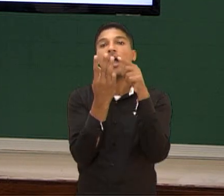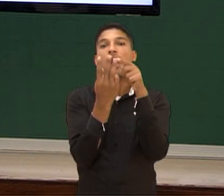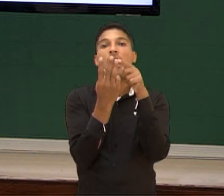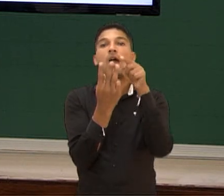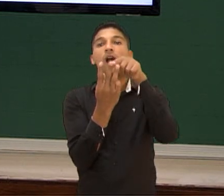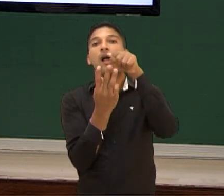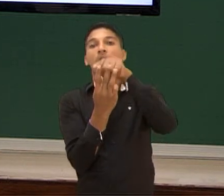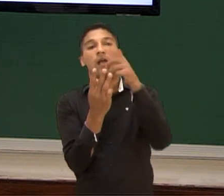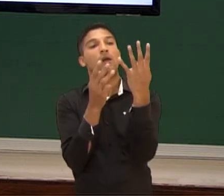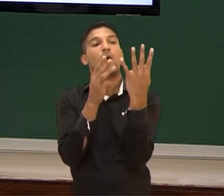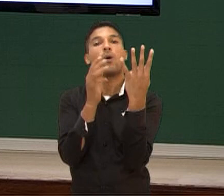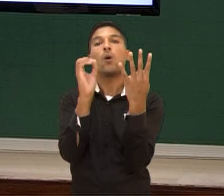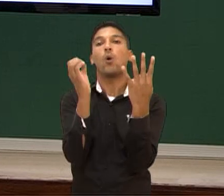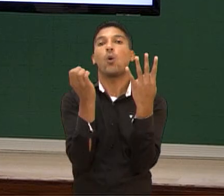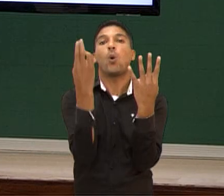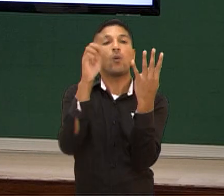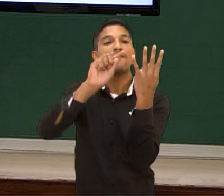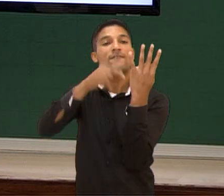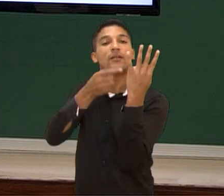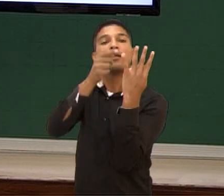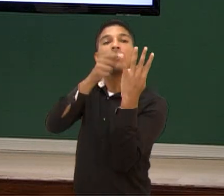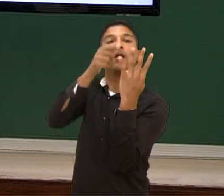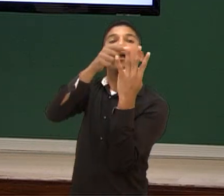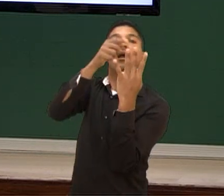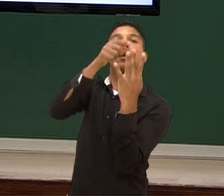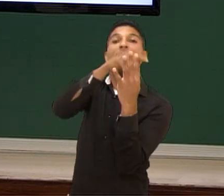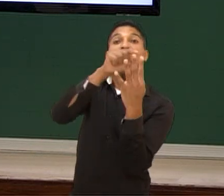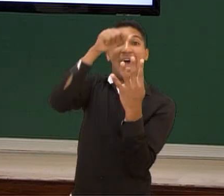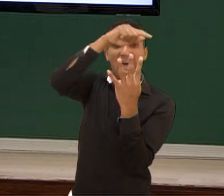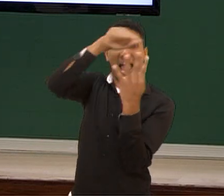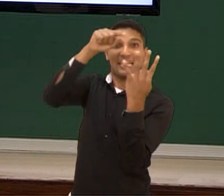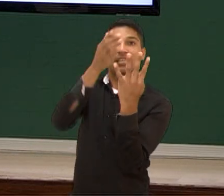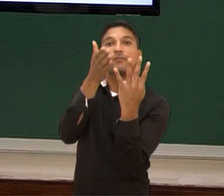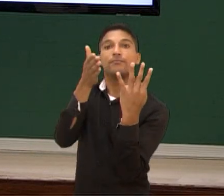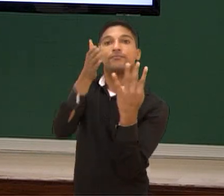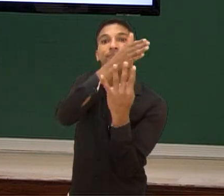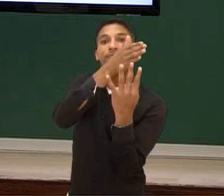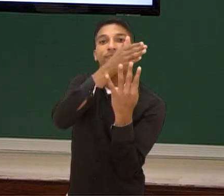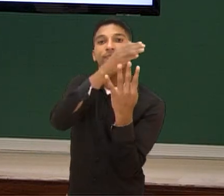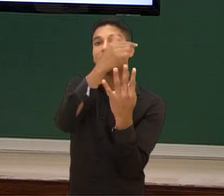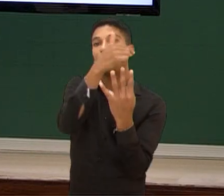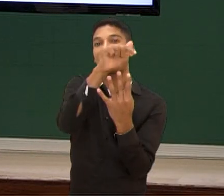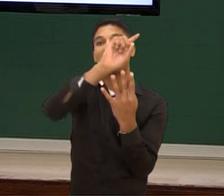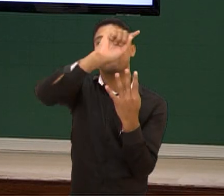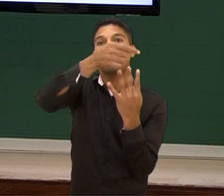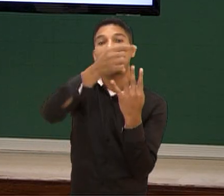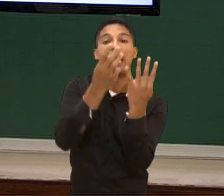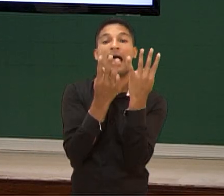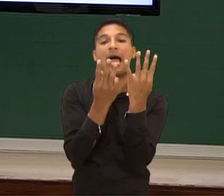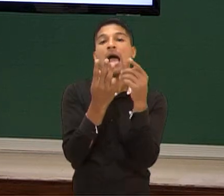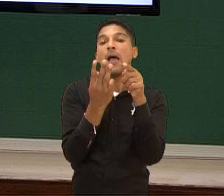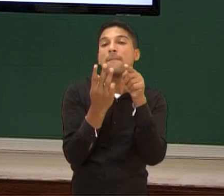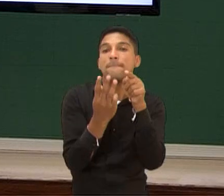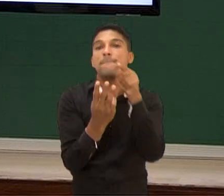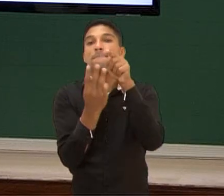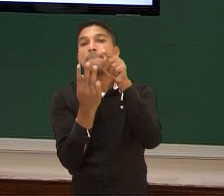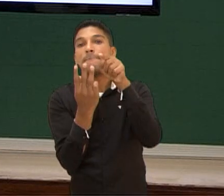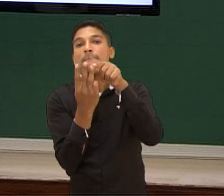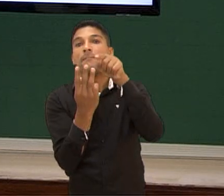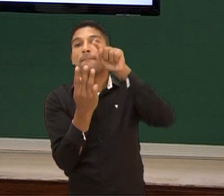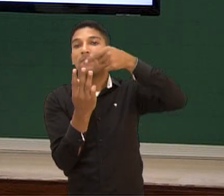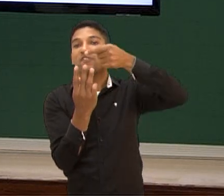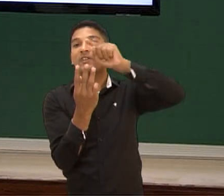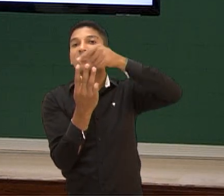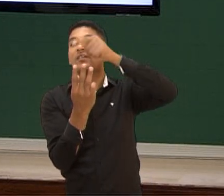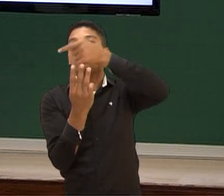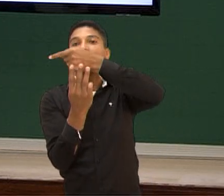Eu tenho uma casa depois da vírgula, certo? E transformei em fração e eu coloquei aqui lá embaixo na fração, no denominador,